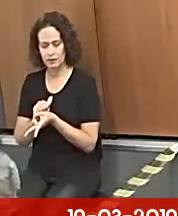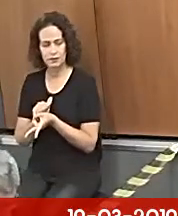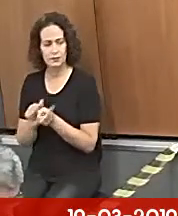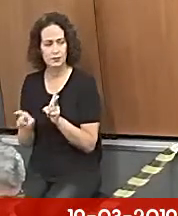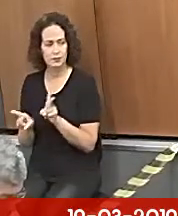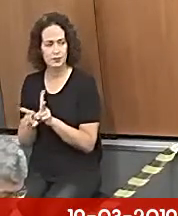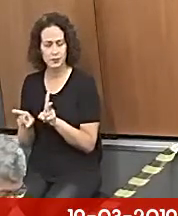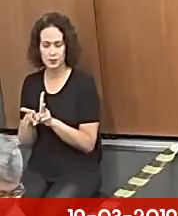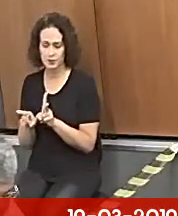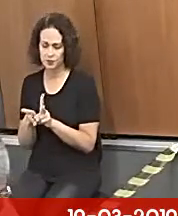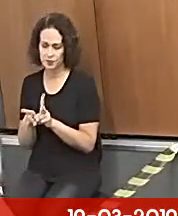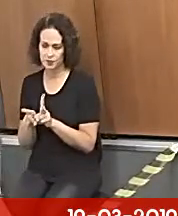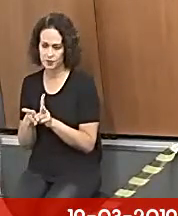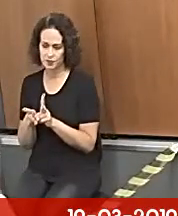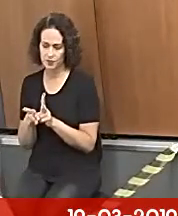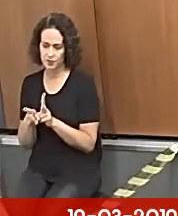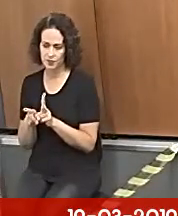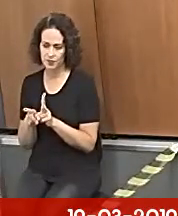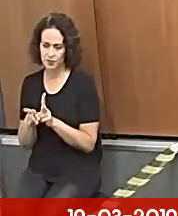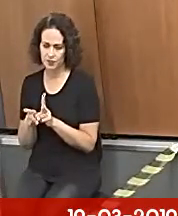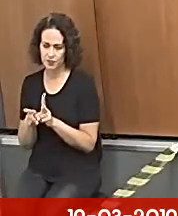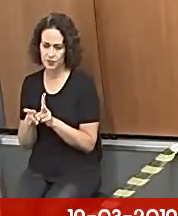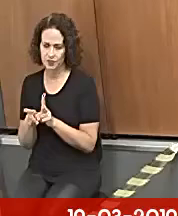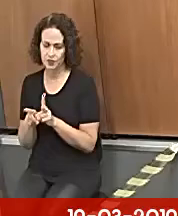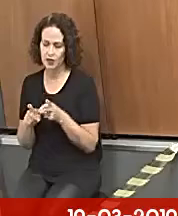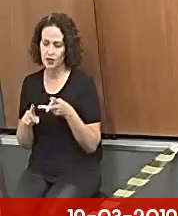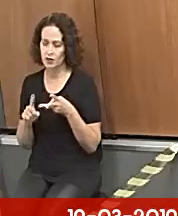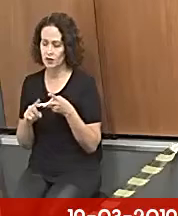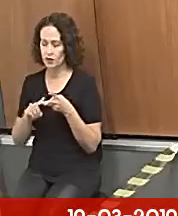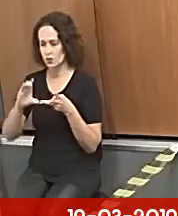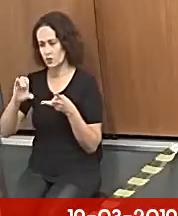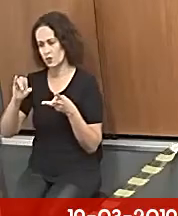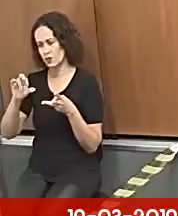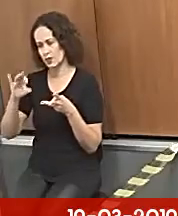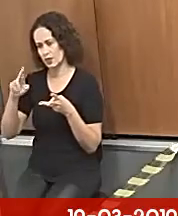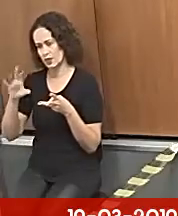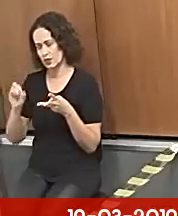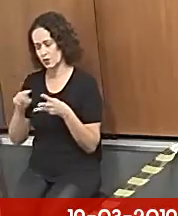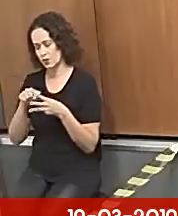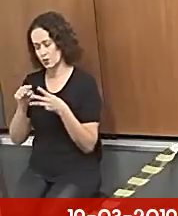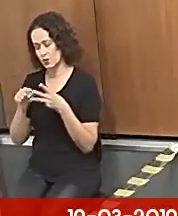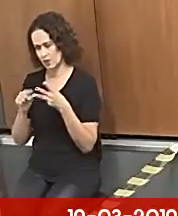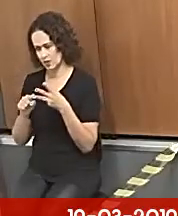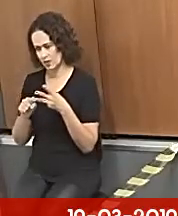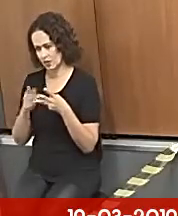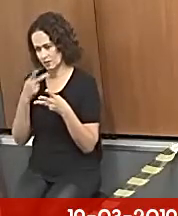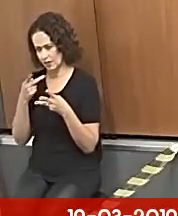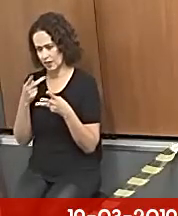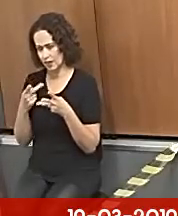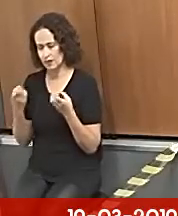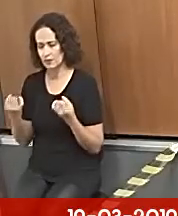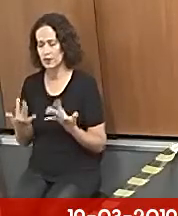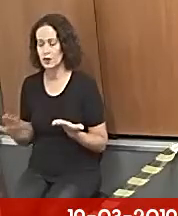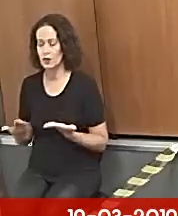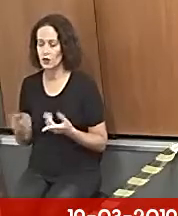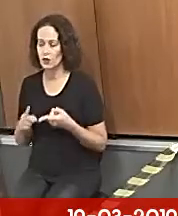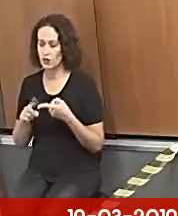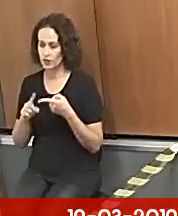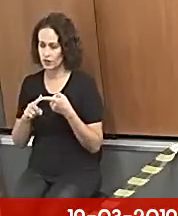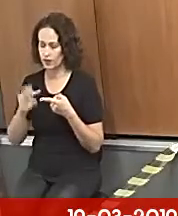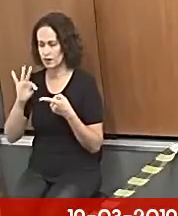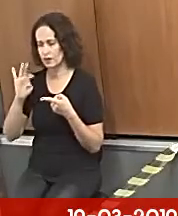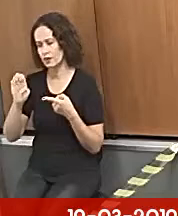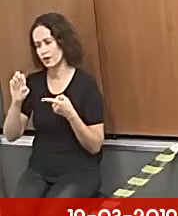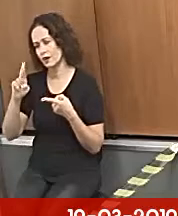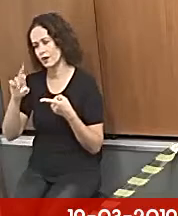é o judicial mário e também o cícero os três pra falar eu vou dar oportunidade a terezinha depois